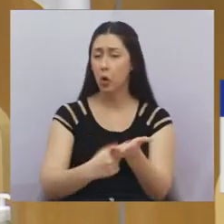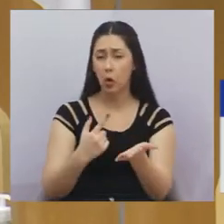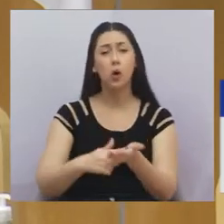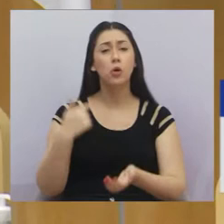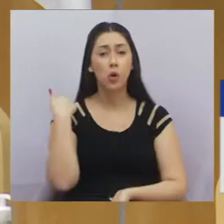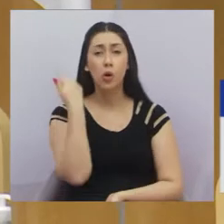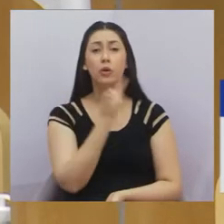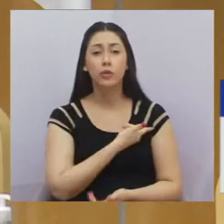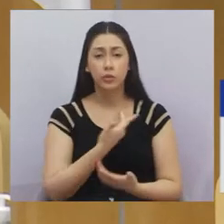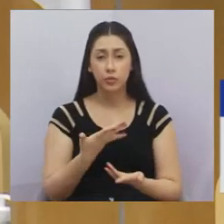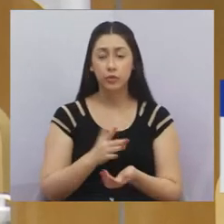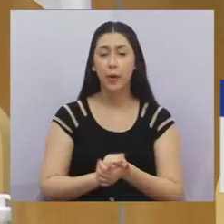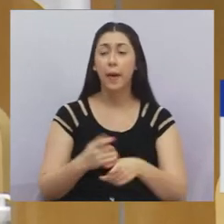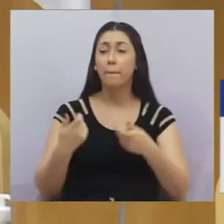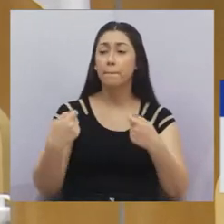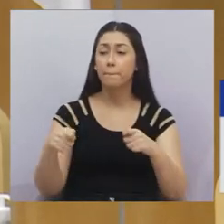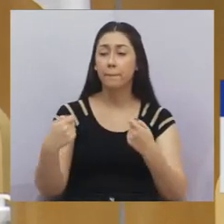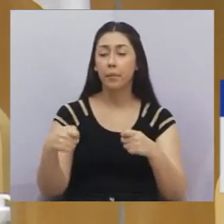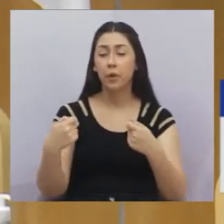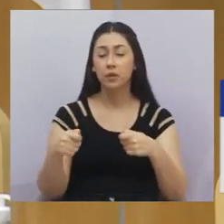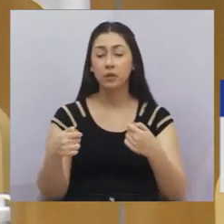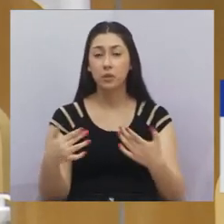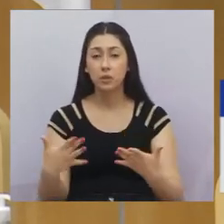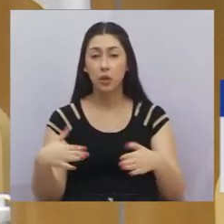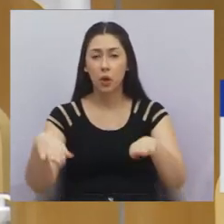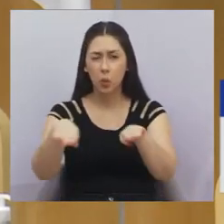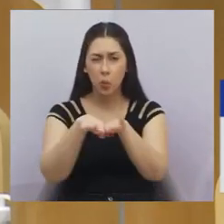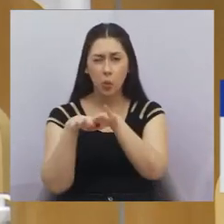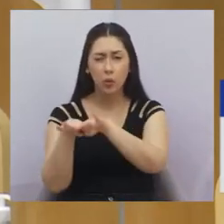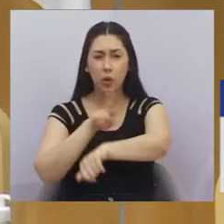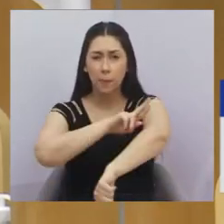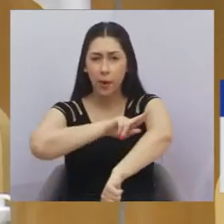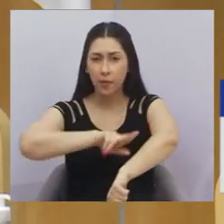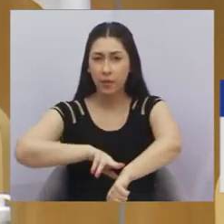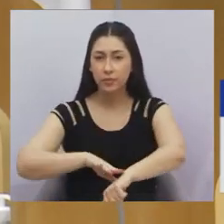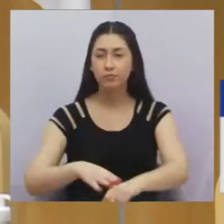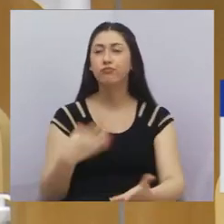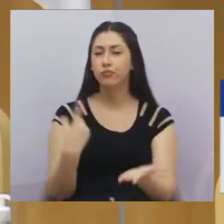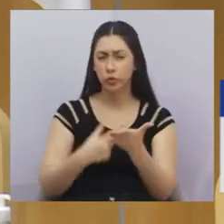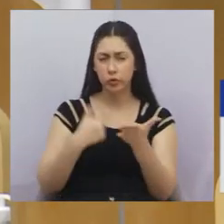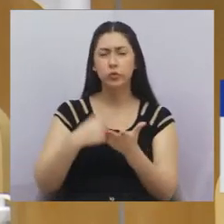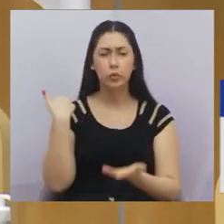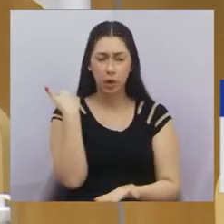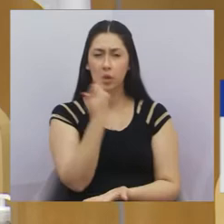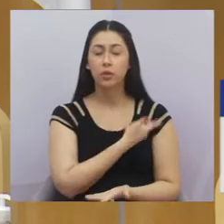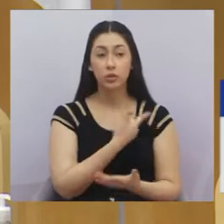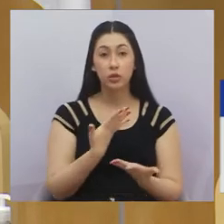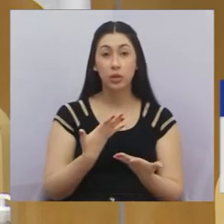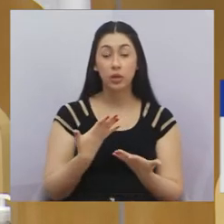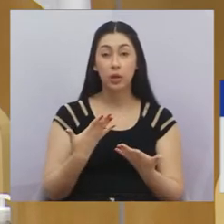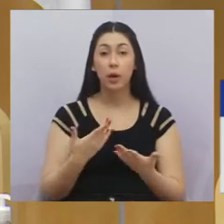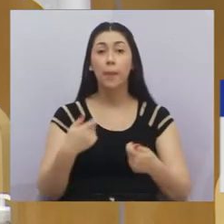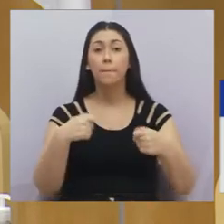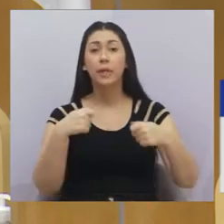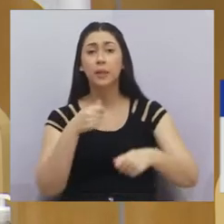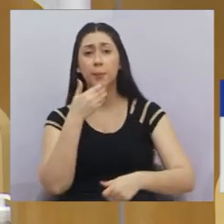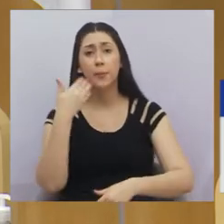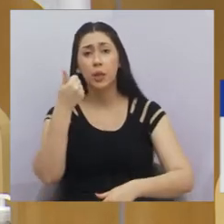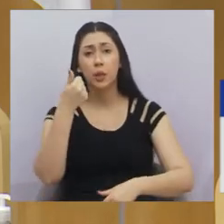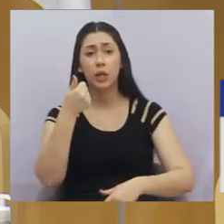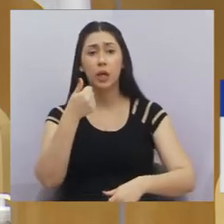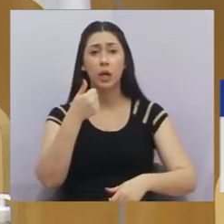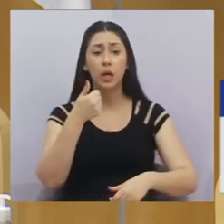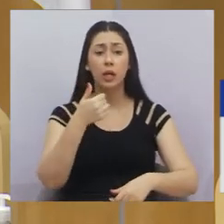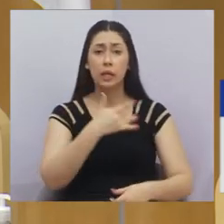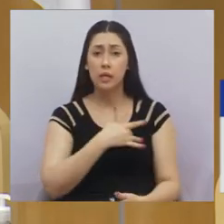Republicanos. Necessita de igualdade racial? Conte com Republicanos. De melhorias no sistema